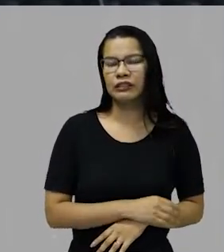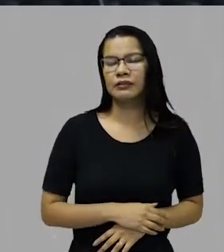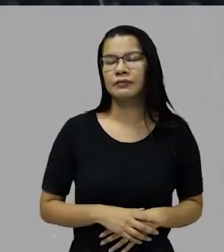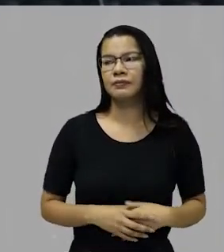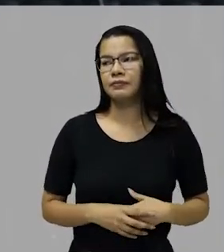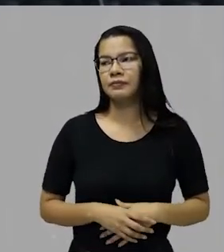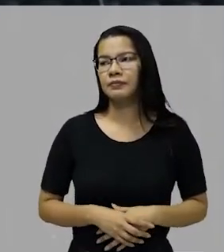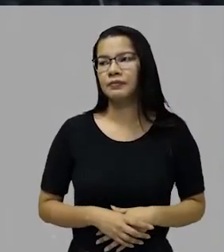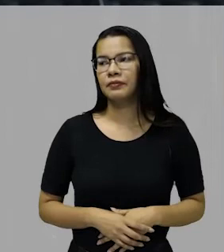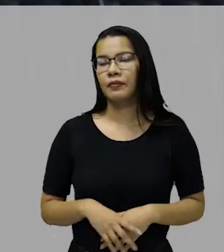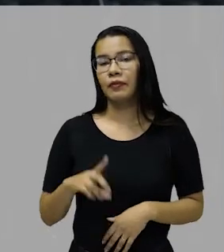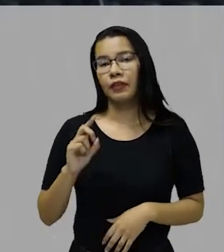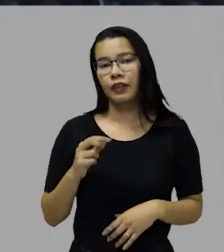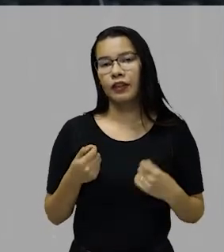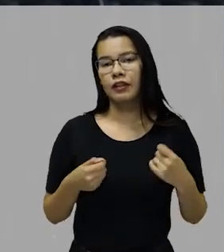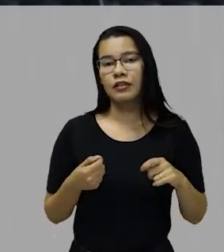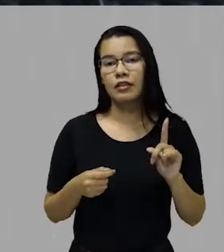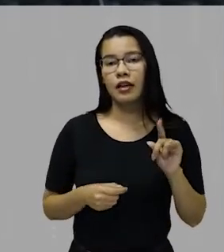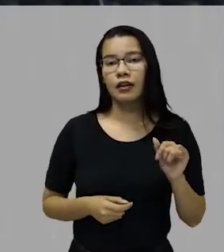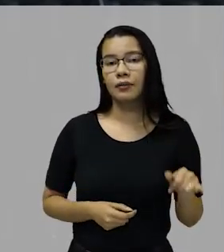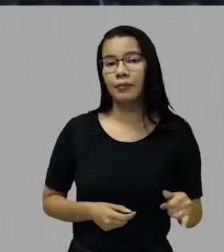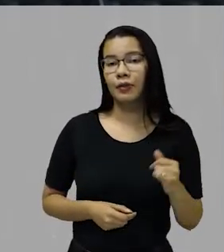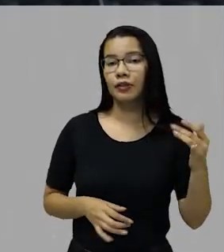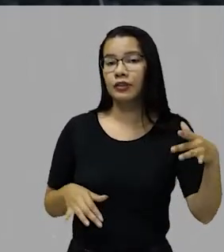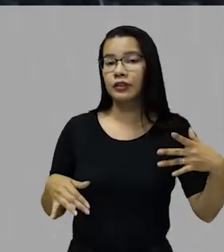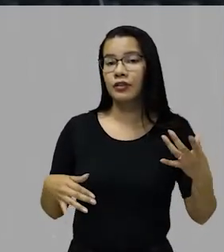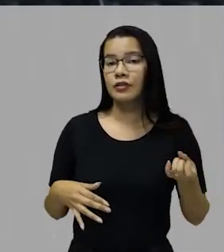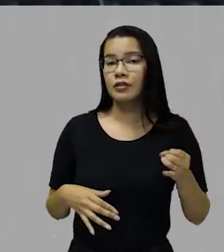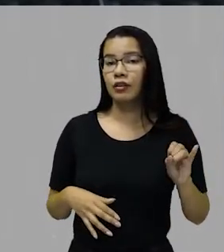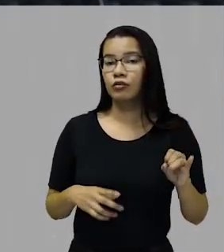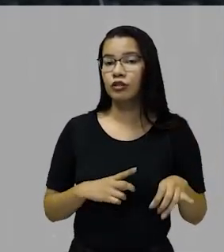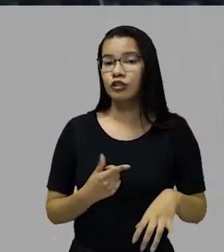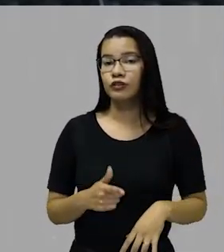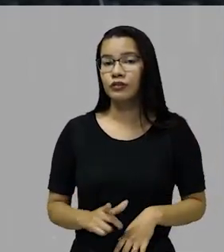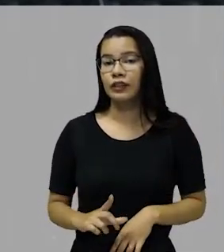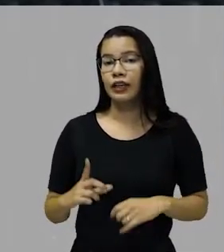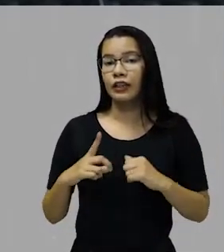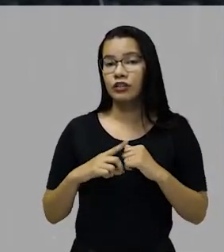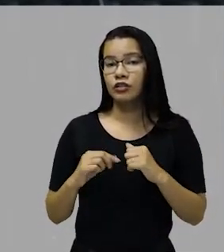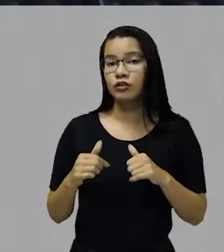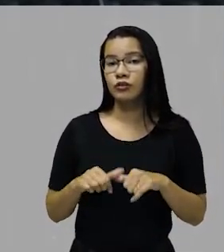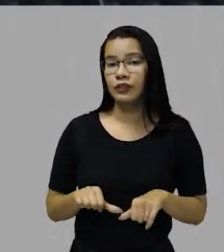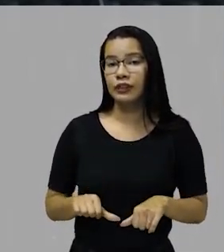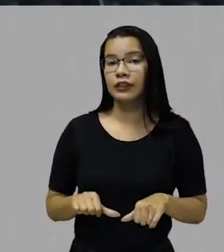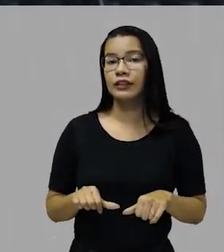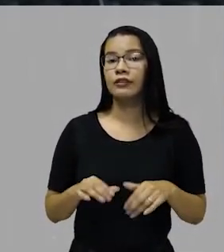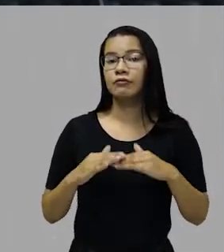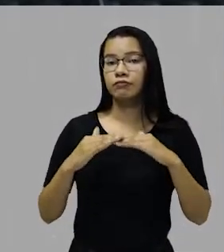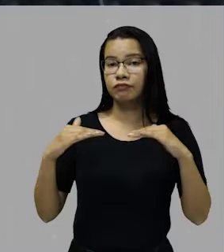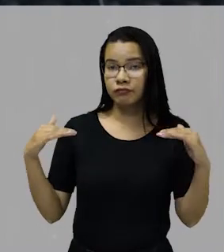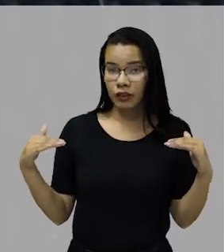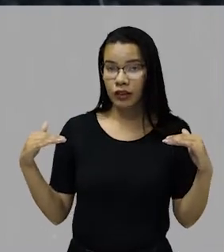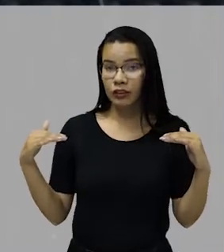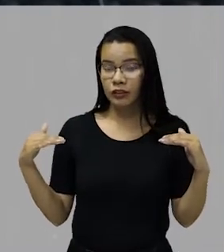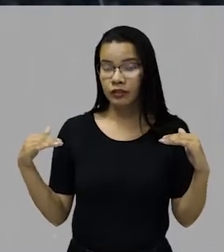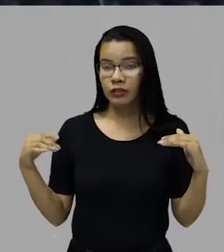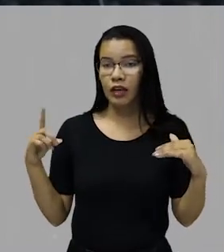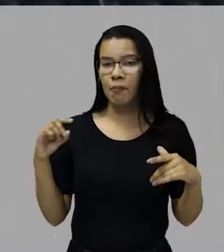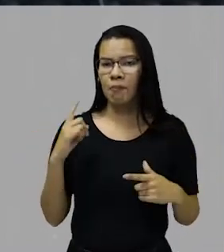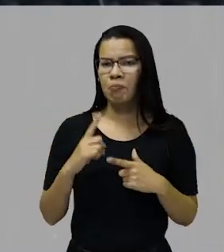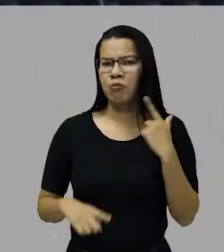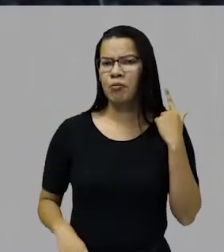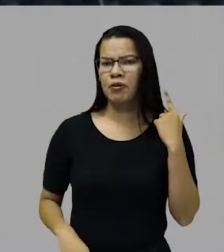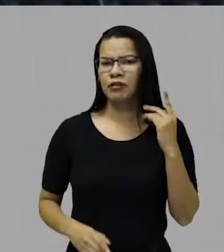É proibido, é necessário, é importante. Então, assim, se não vier artigo, fica invariável. É proibido